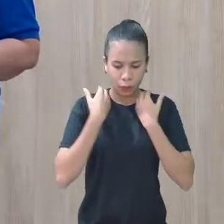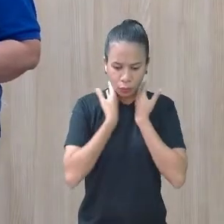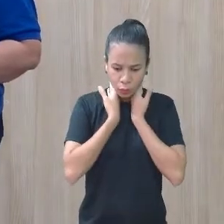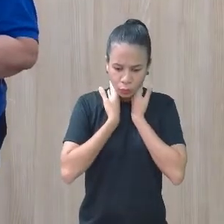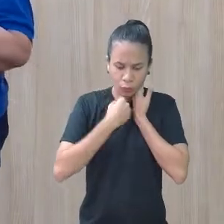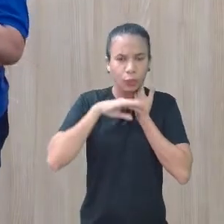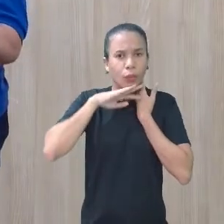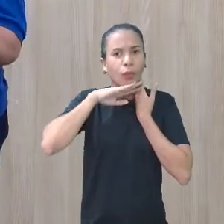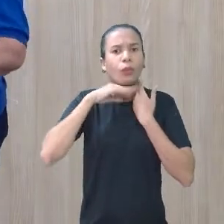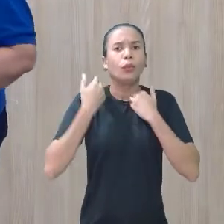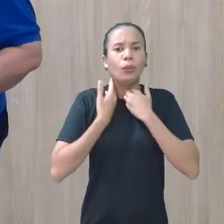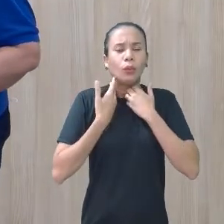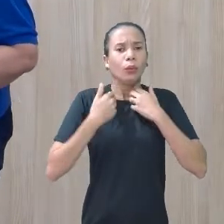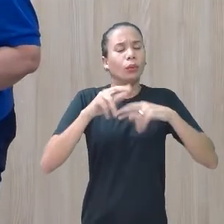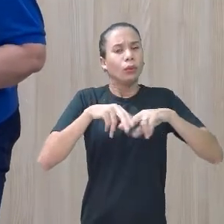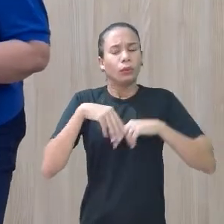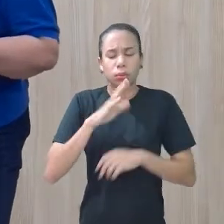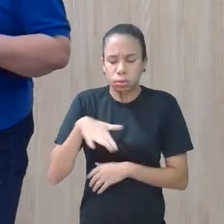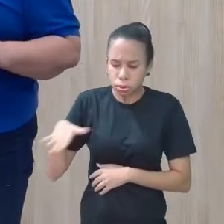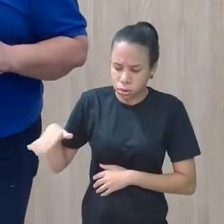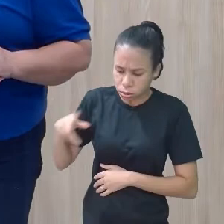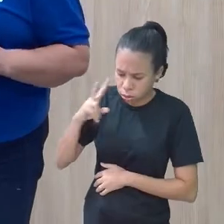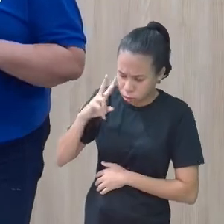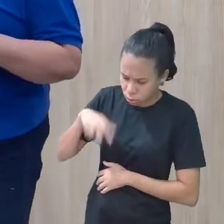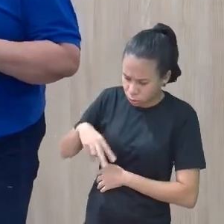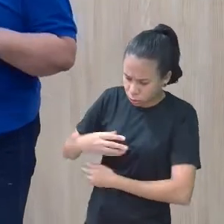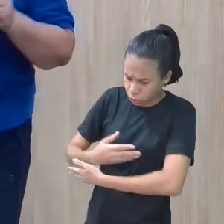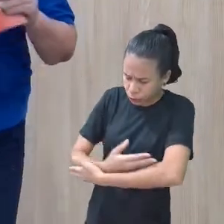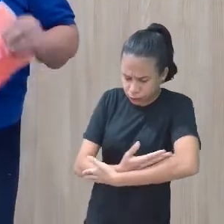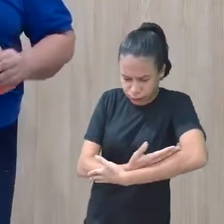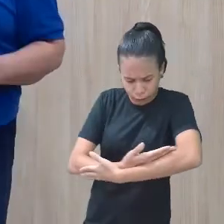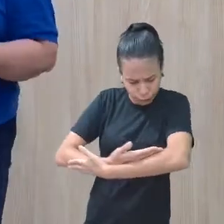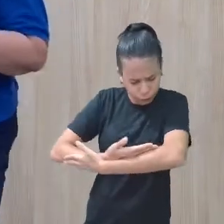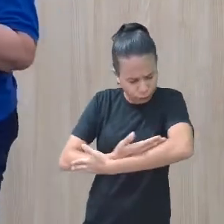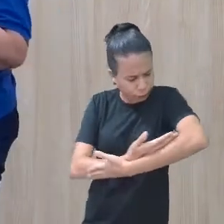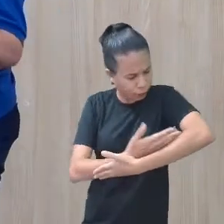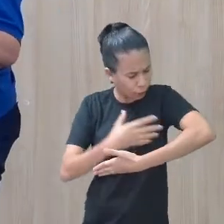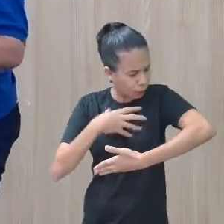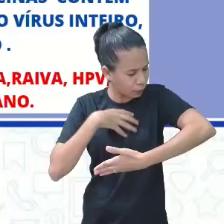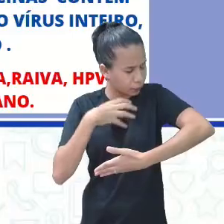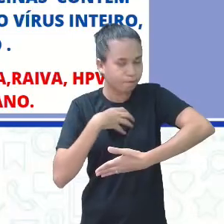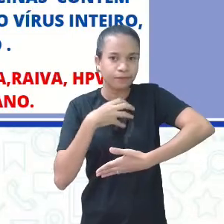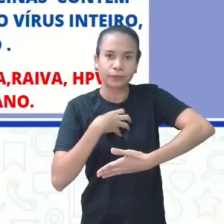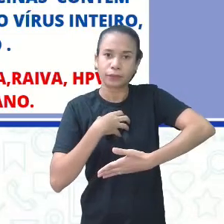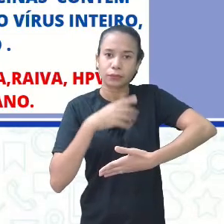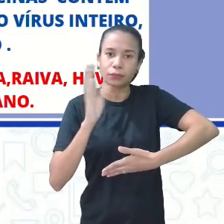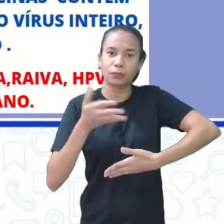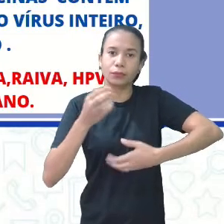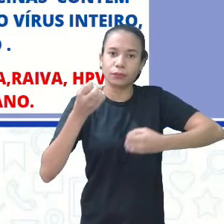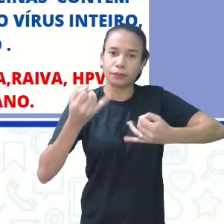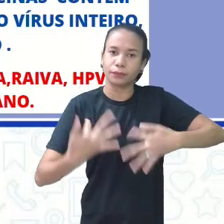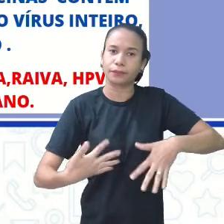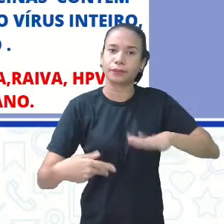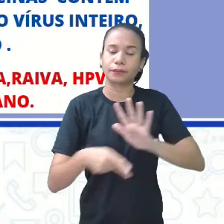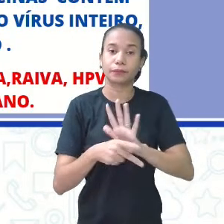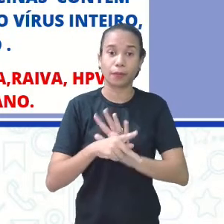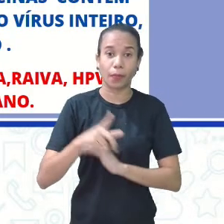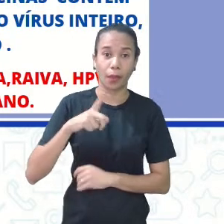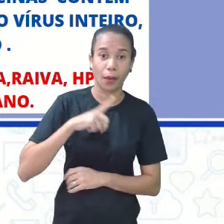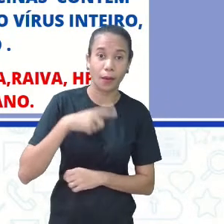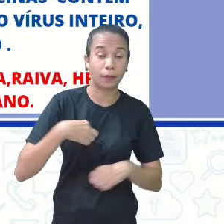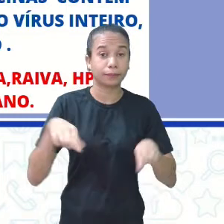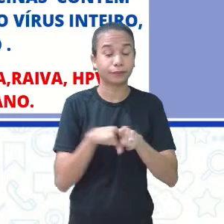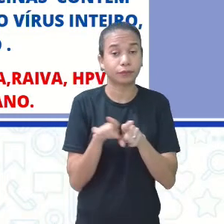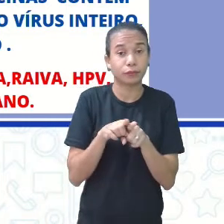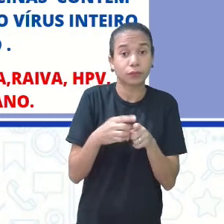de febre. Então, a gente vai ver aí que as vacinas são compostas por bactérias ou vírus, como eu já falei, né,